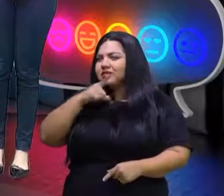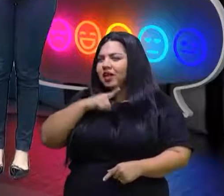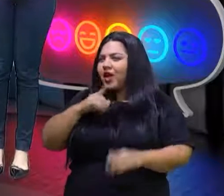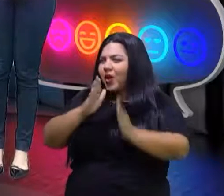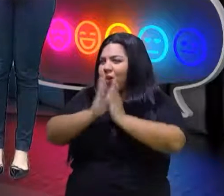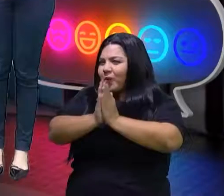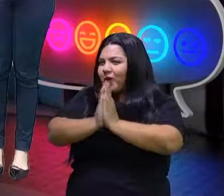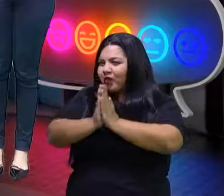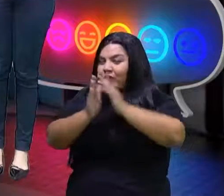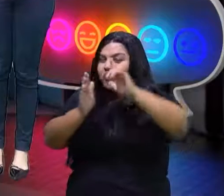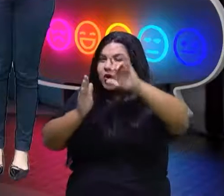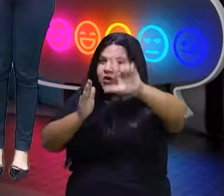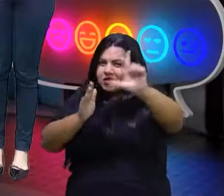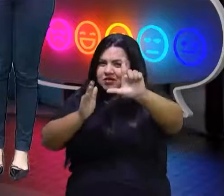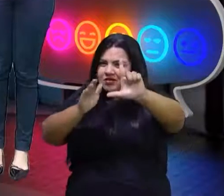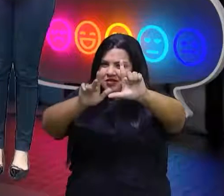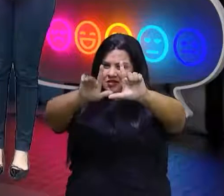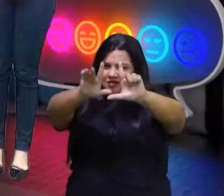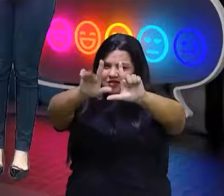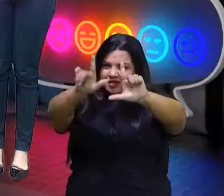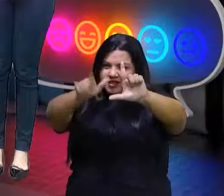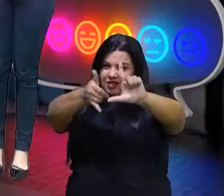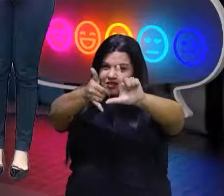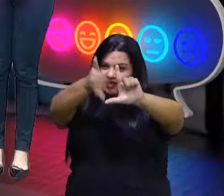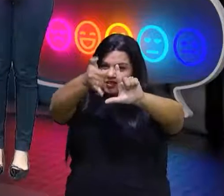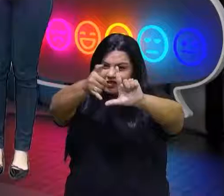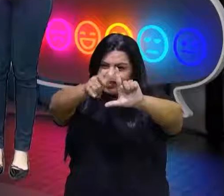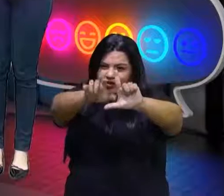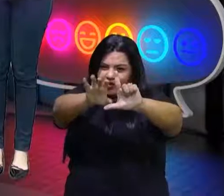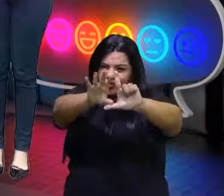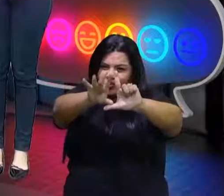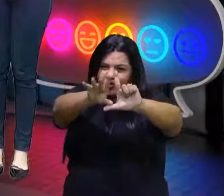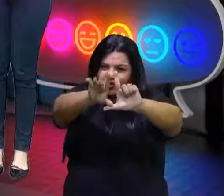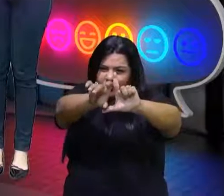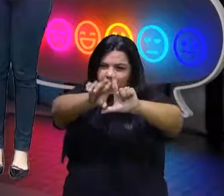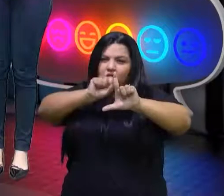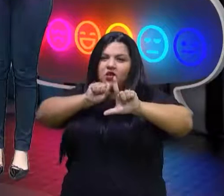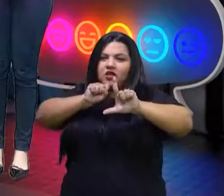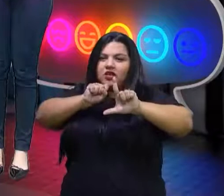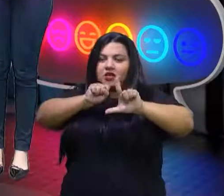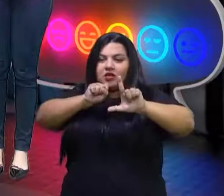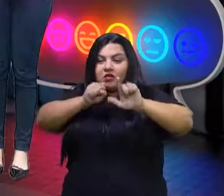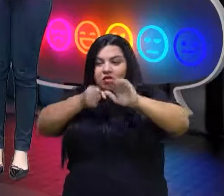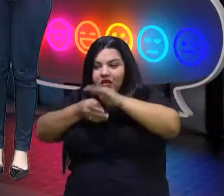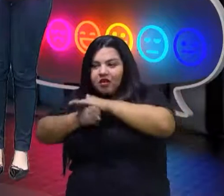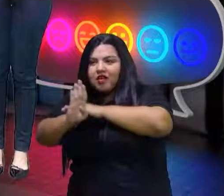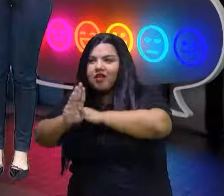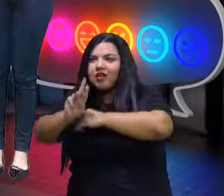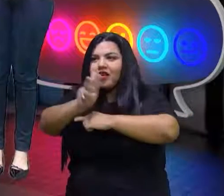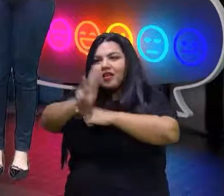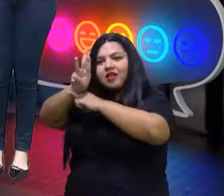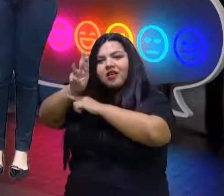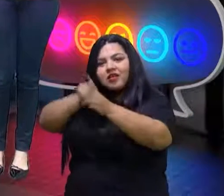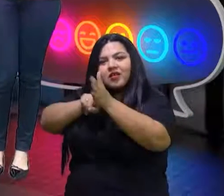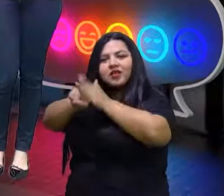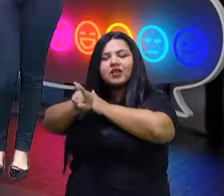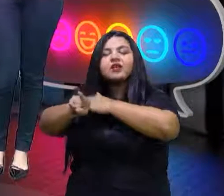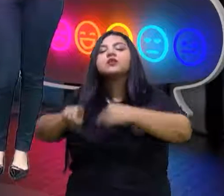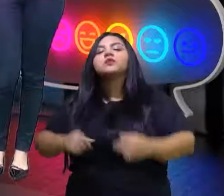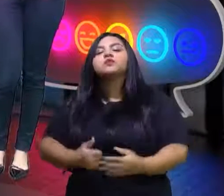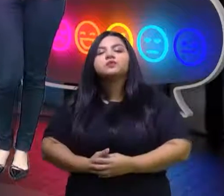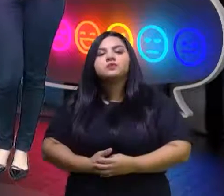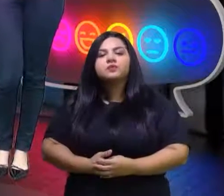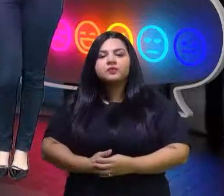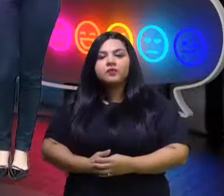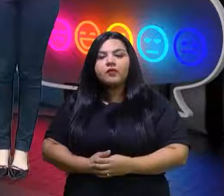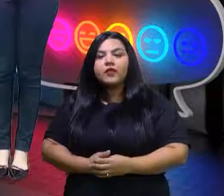câmera do seu celular, faz a leitura desse código que você vai ser redirecionado para uma perguntinha que é o nosso quiz.